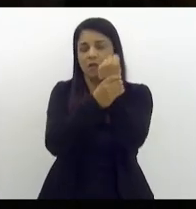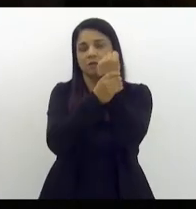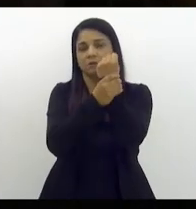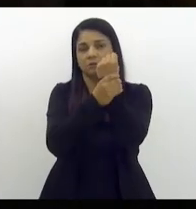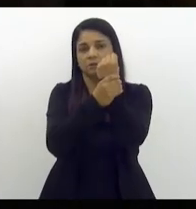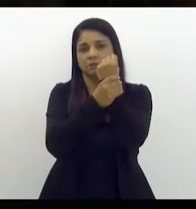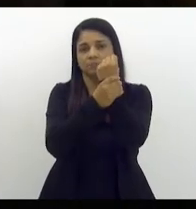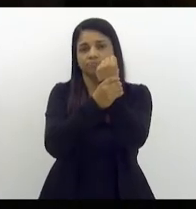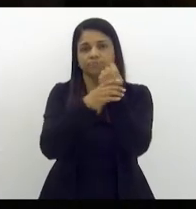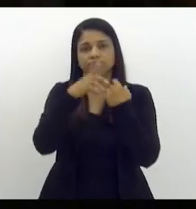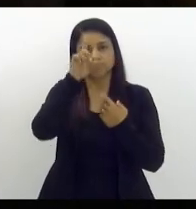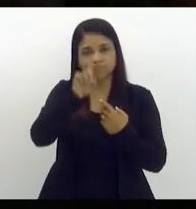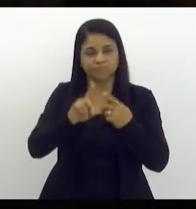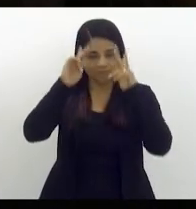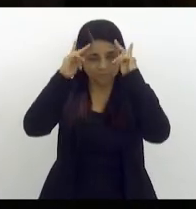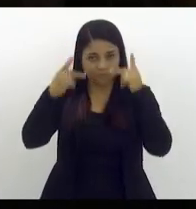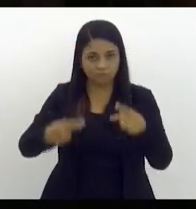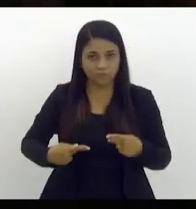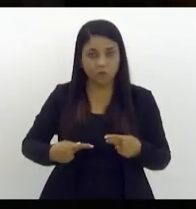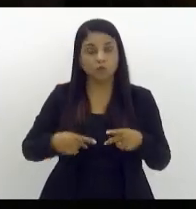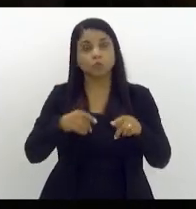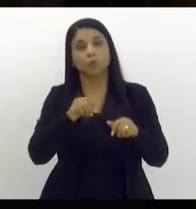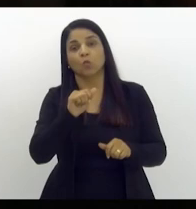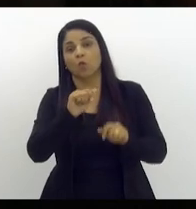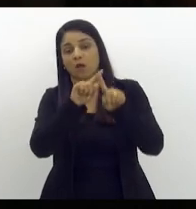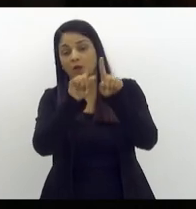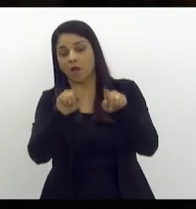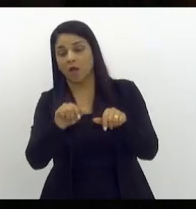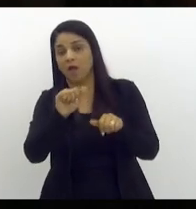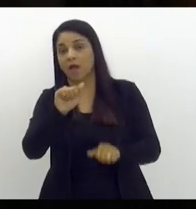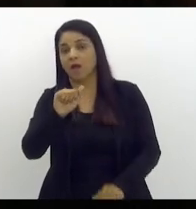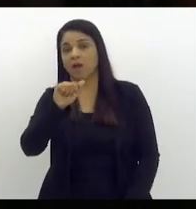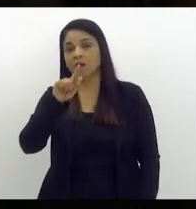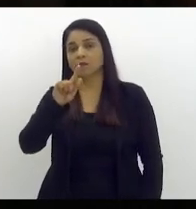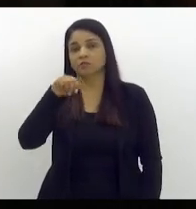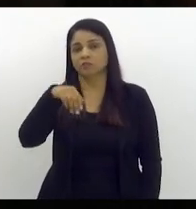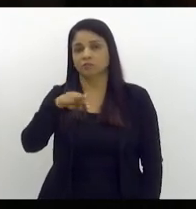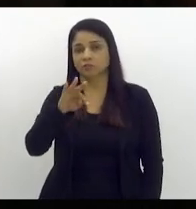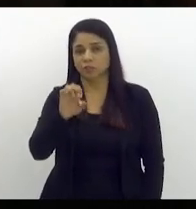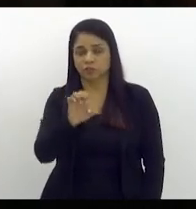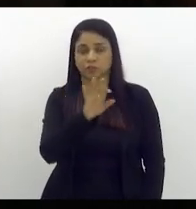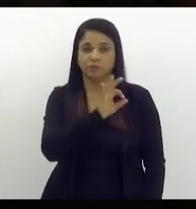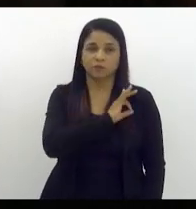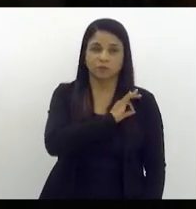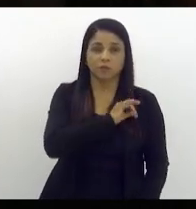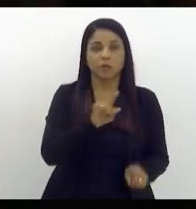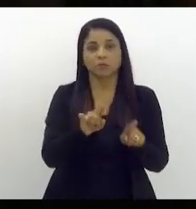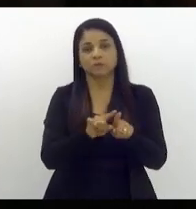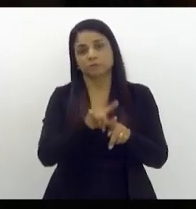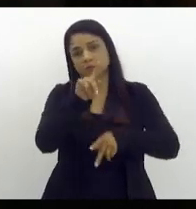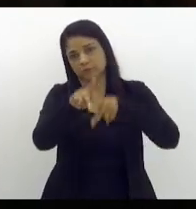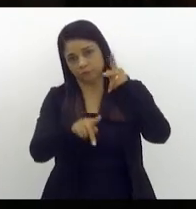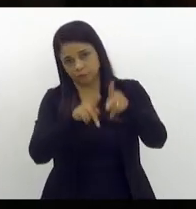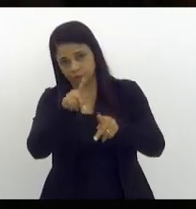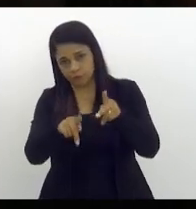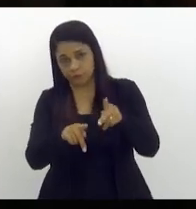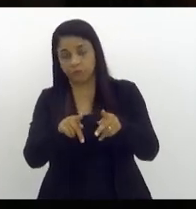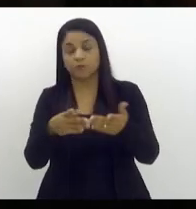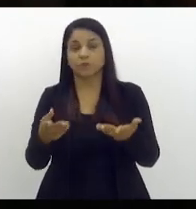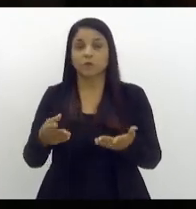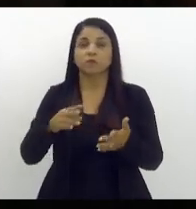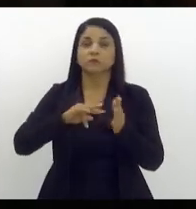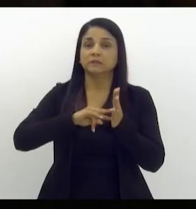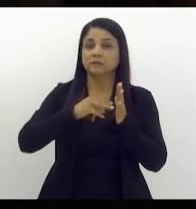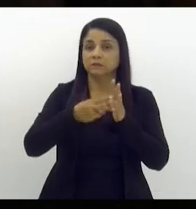dignidade humana, seja do agente policial, seja da população. Então, nesse sentido, deputado Carlos Mink,